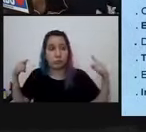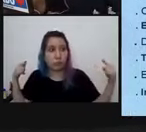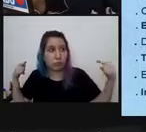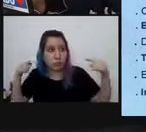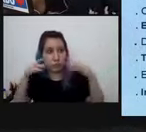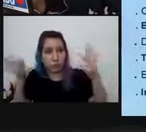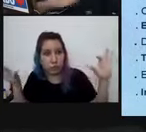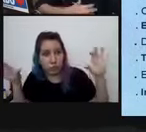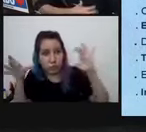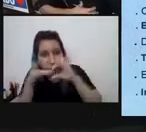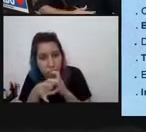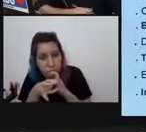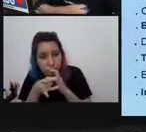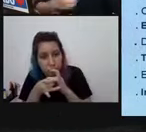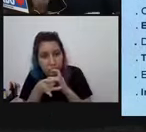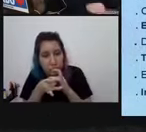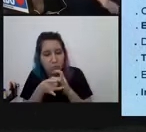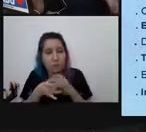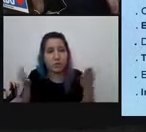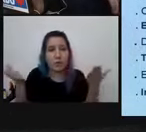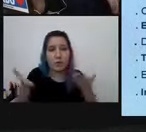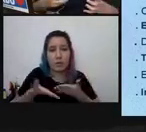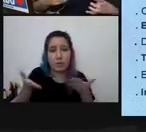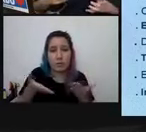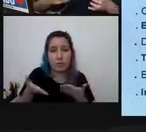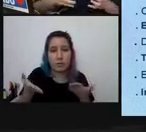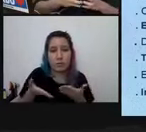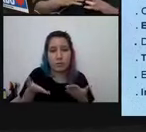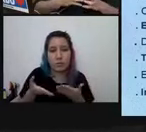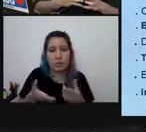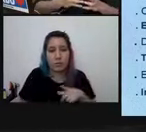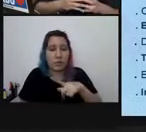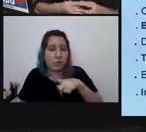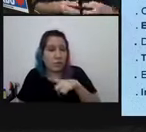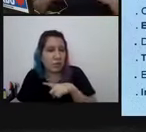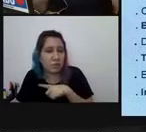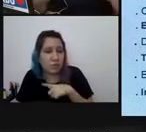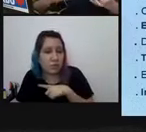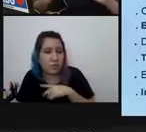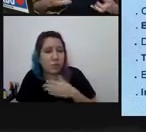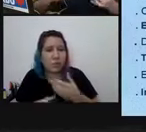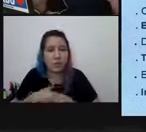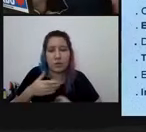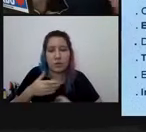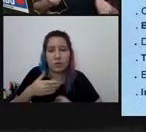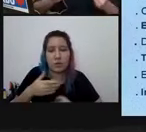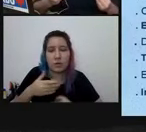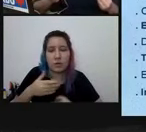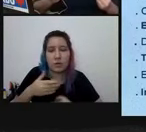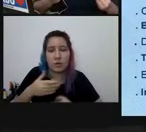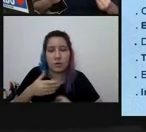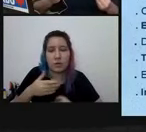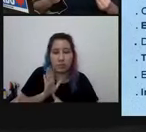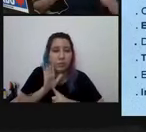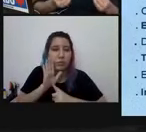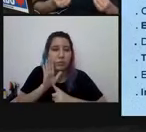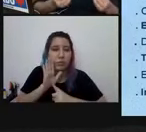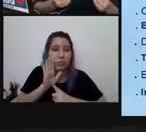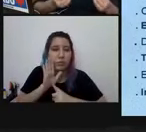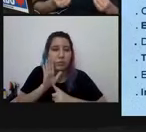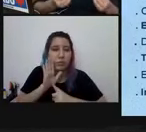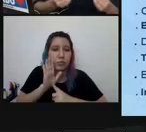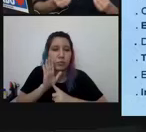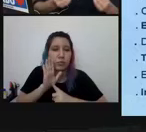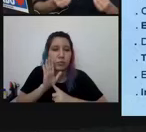gente está no século XXI, a gente tem tecnologia à disposição, a gente tem gente, pessoas,